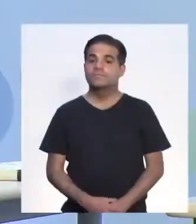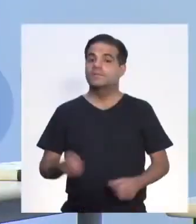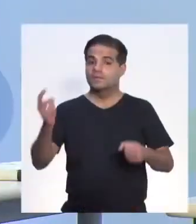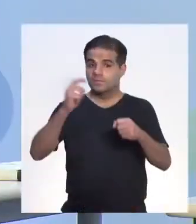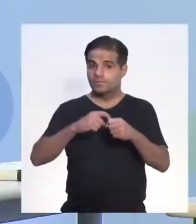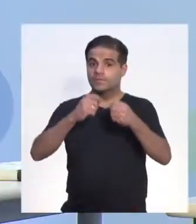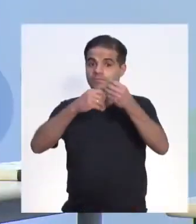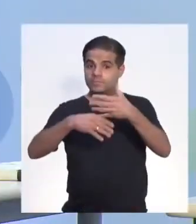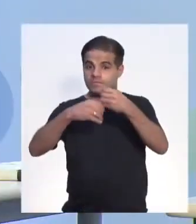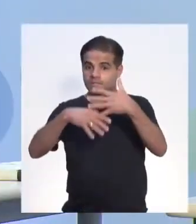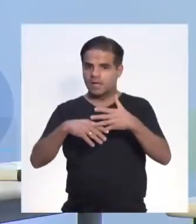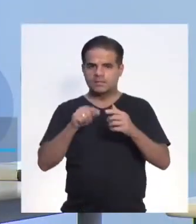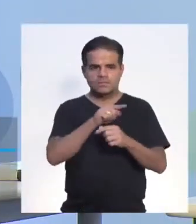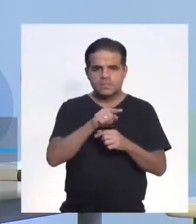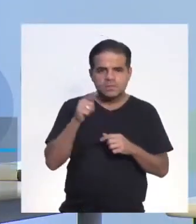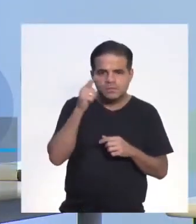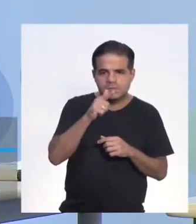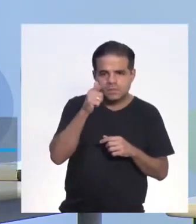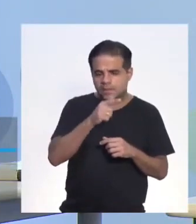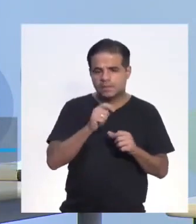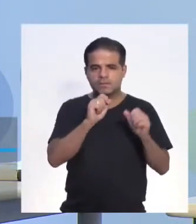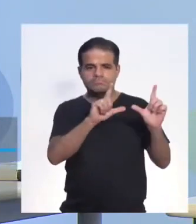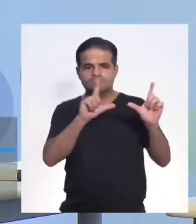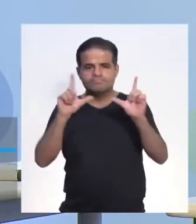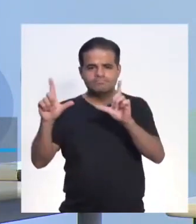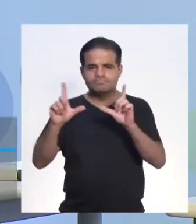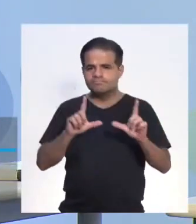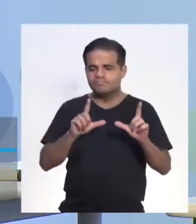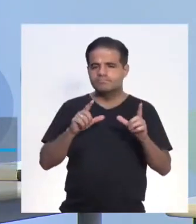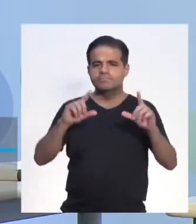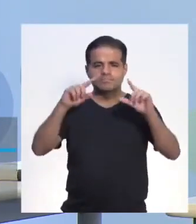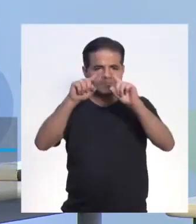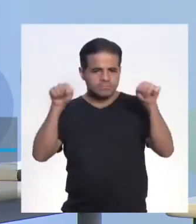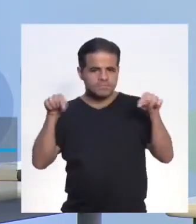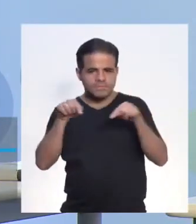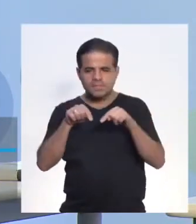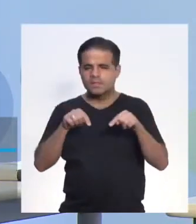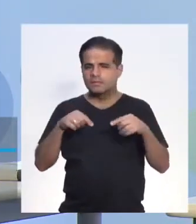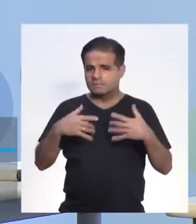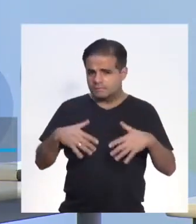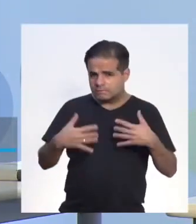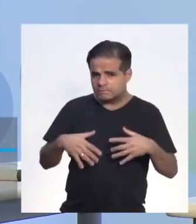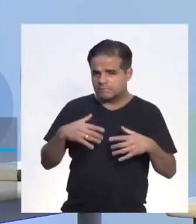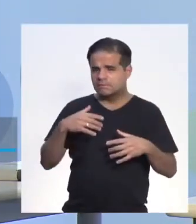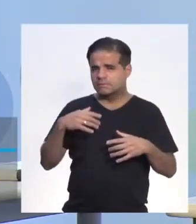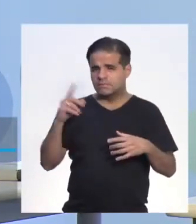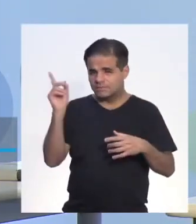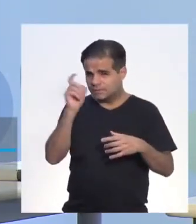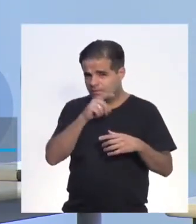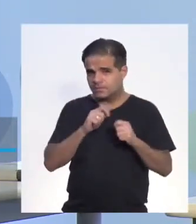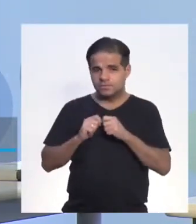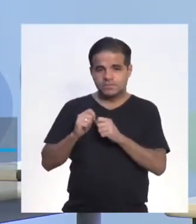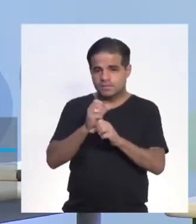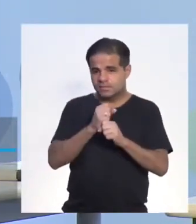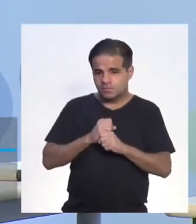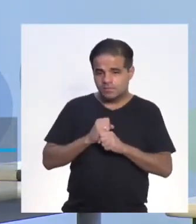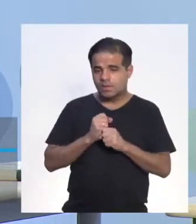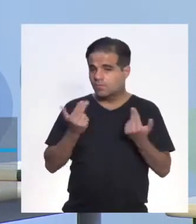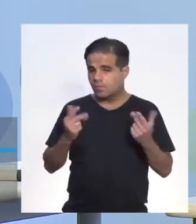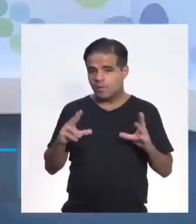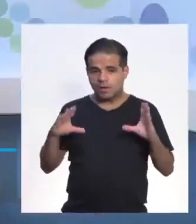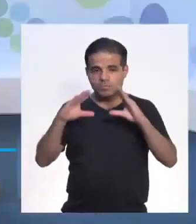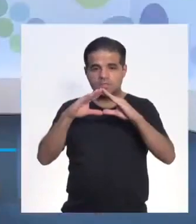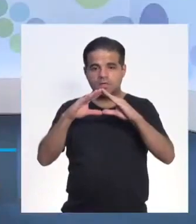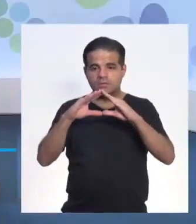Voltamos do chat. Aí, vocês conseguiram descobrir os lados desse retângulo? Deu muito trabalho fazer a conta do retângulo ou foi a mesma coisa que o triângulo?